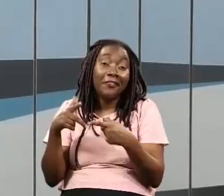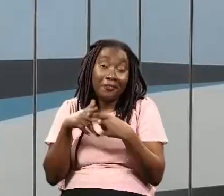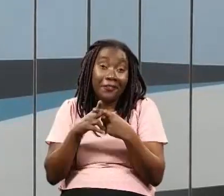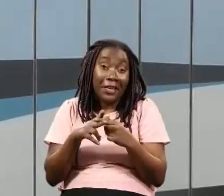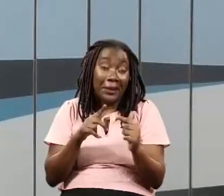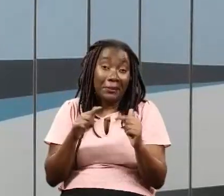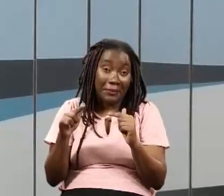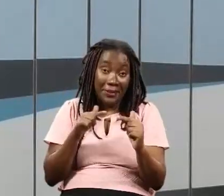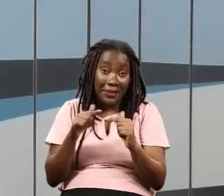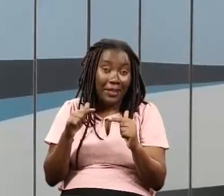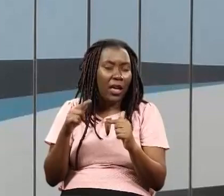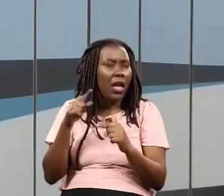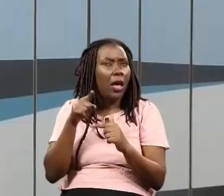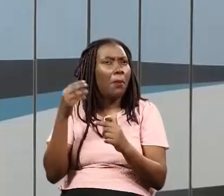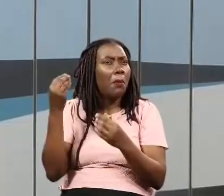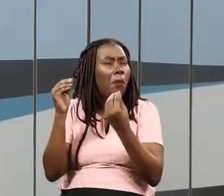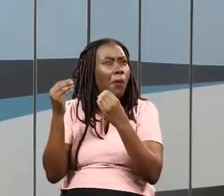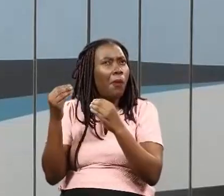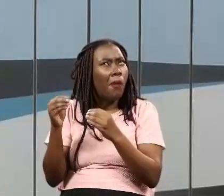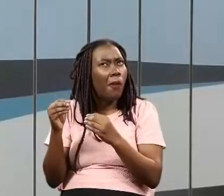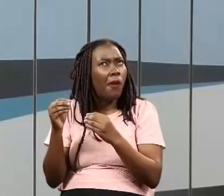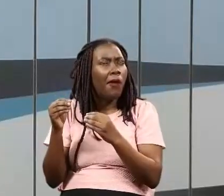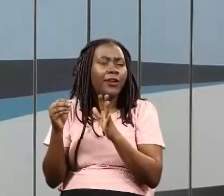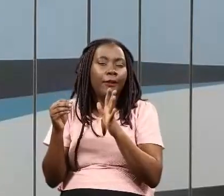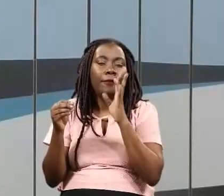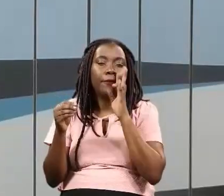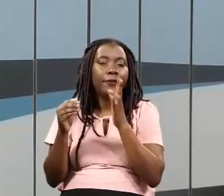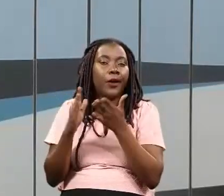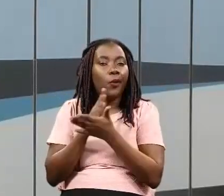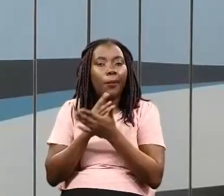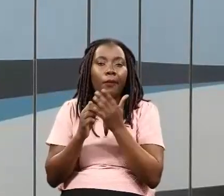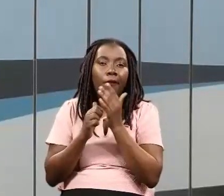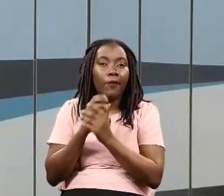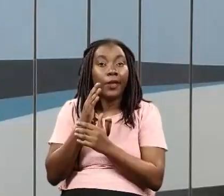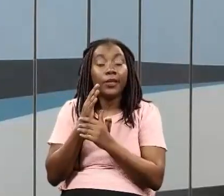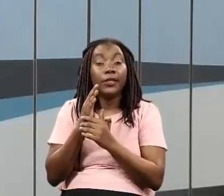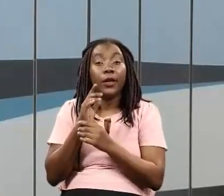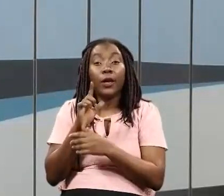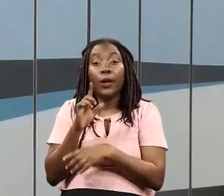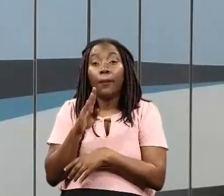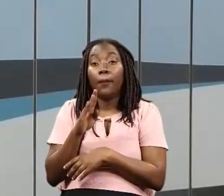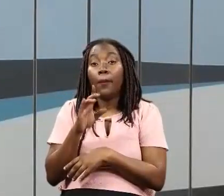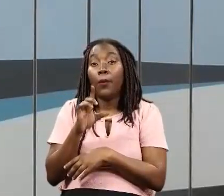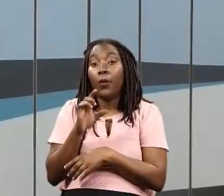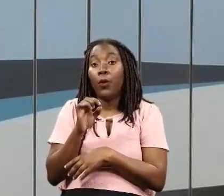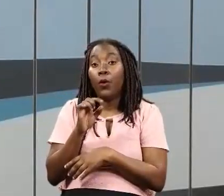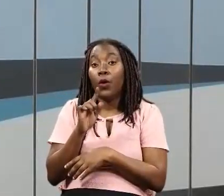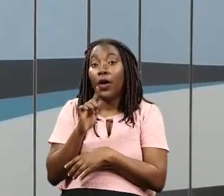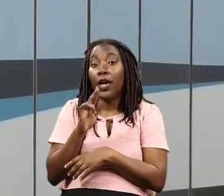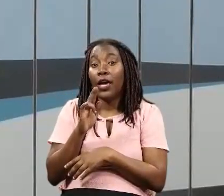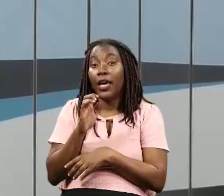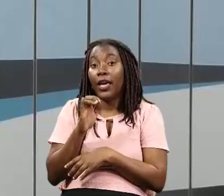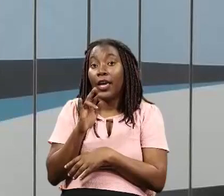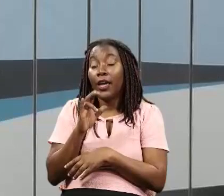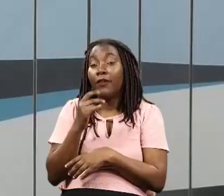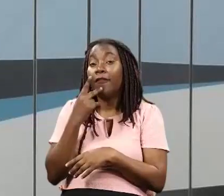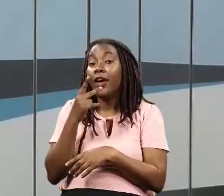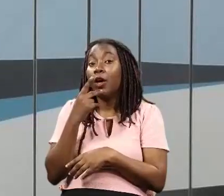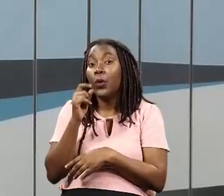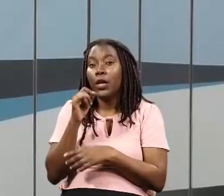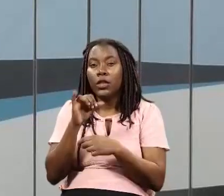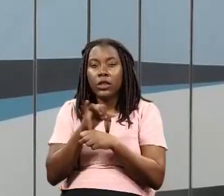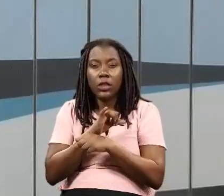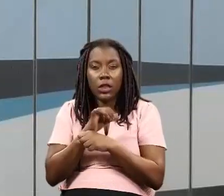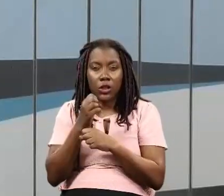trabalho. Exato. E eles postam. Já vi algumas vezes, por exemplo, blogueiros assim falando que uma estratégia muito boa para chamar a atenção do público